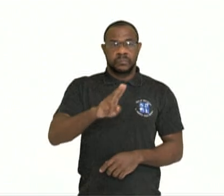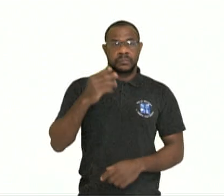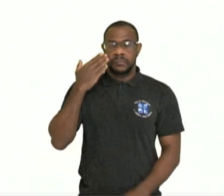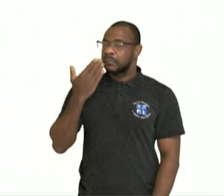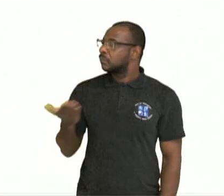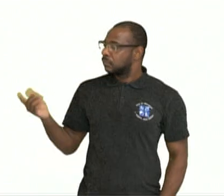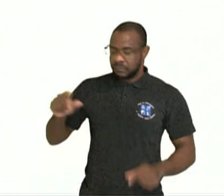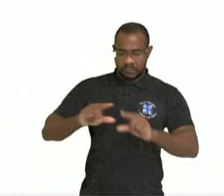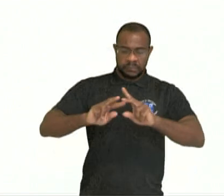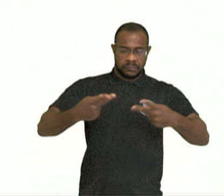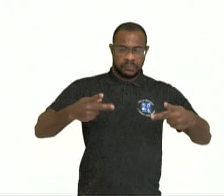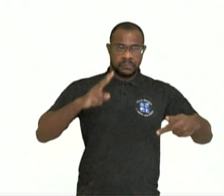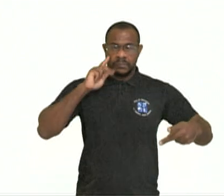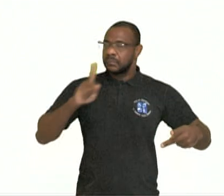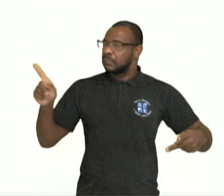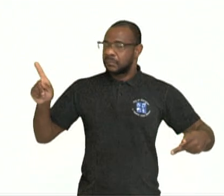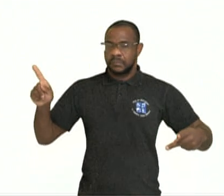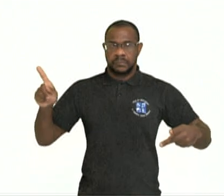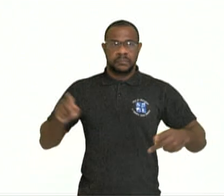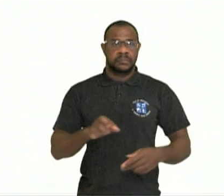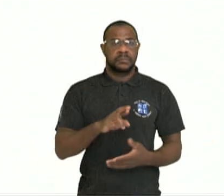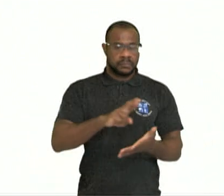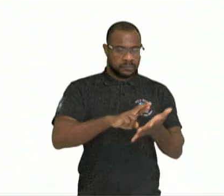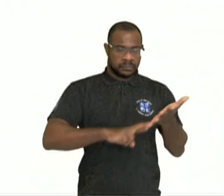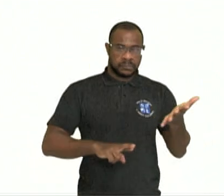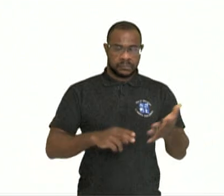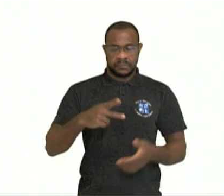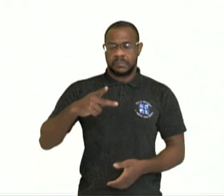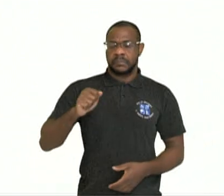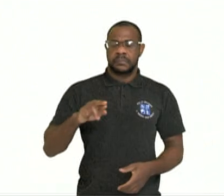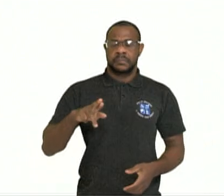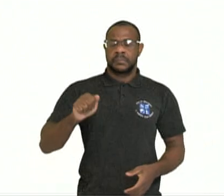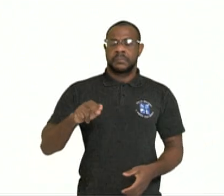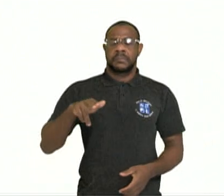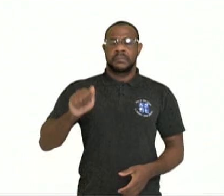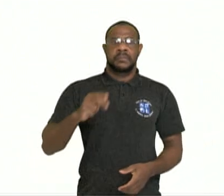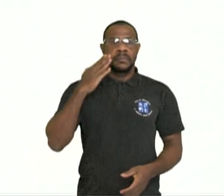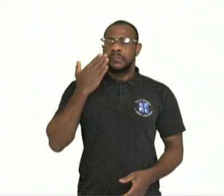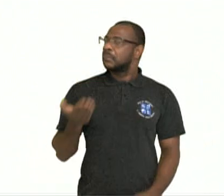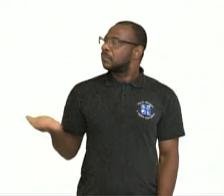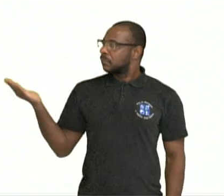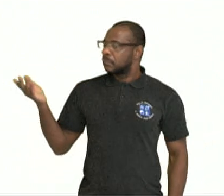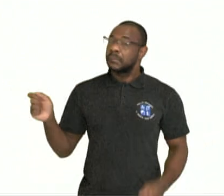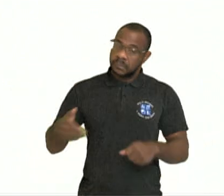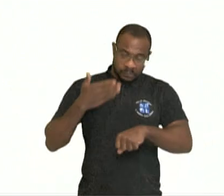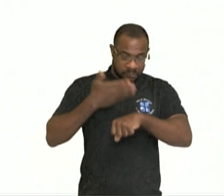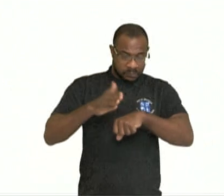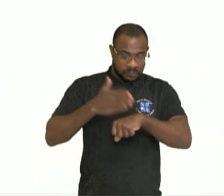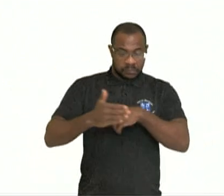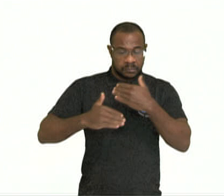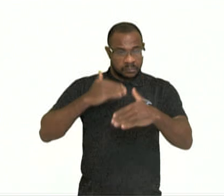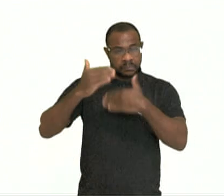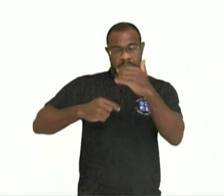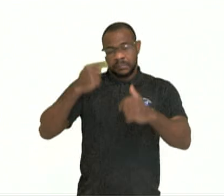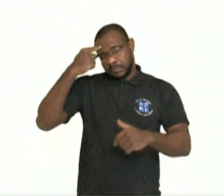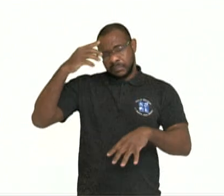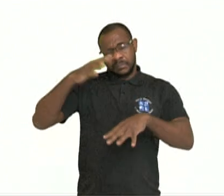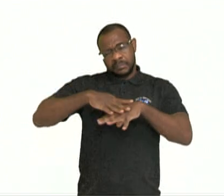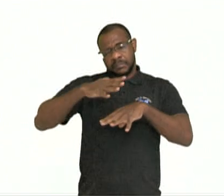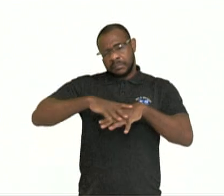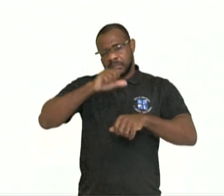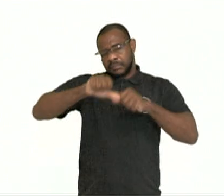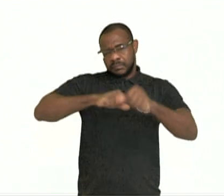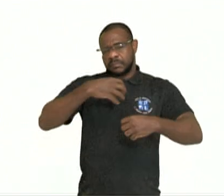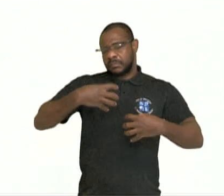Paraná, através do link. Então, sugiro que você acesse a plataforma e pratique, desenvolva, pense em uma temática, uma mudança